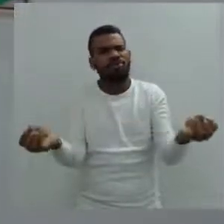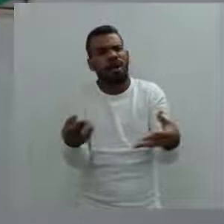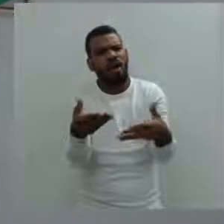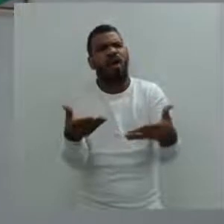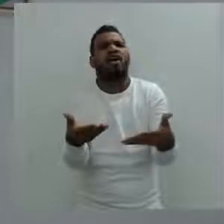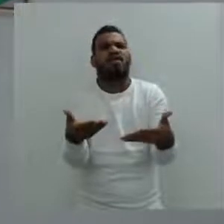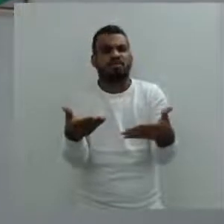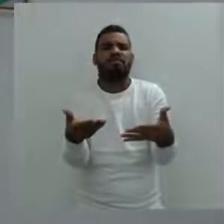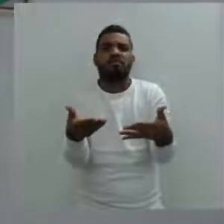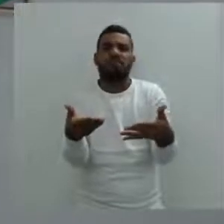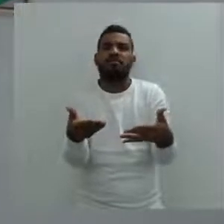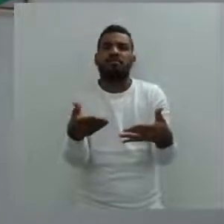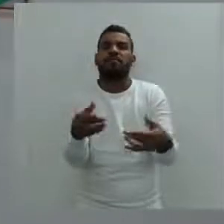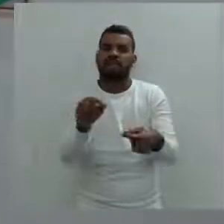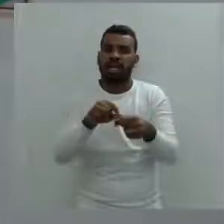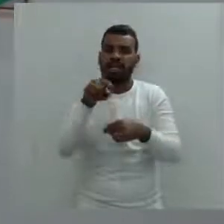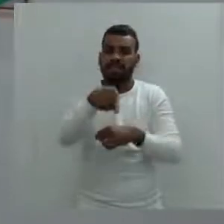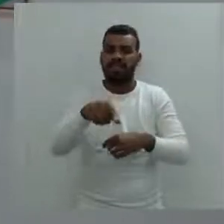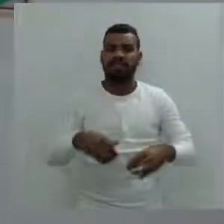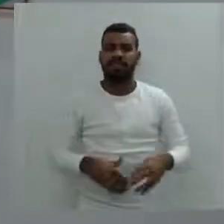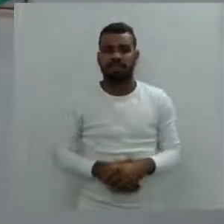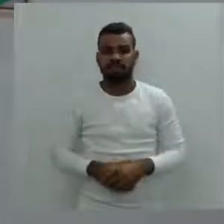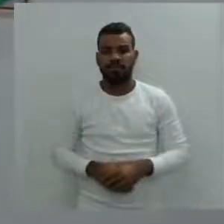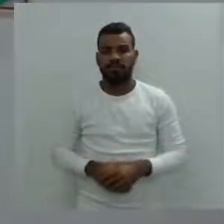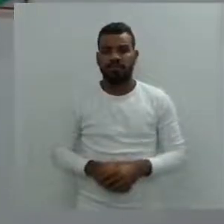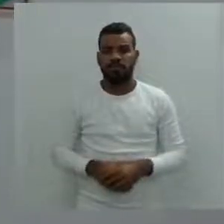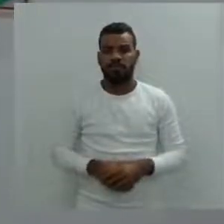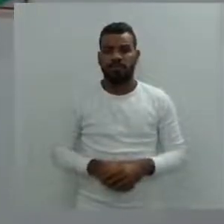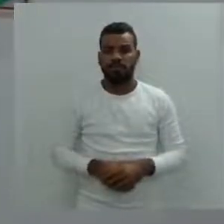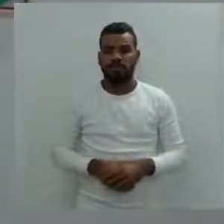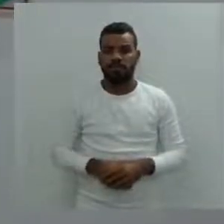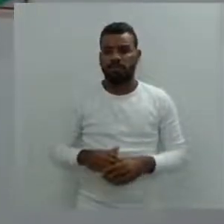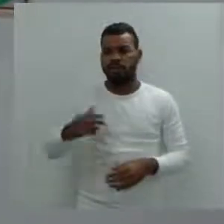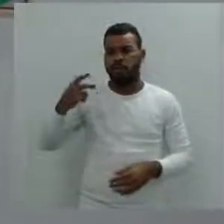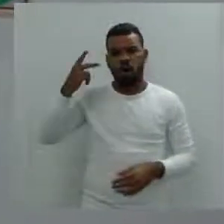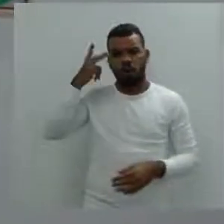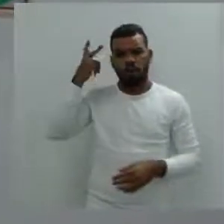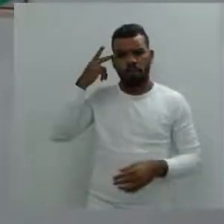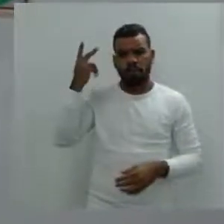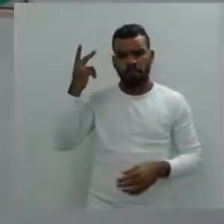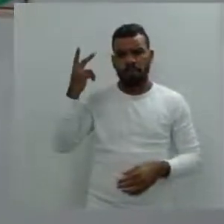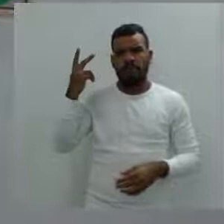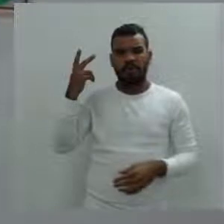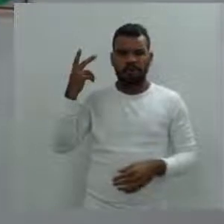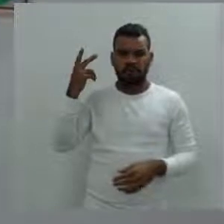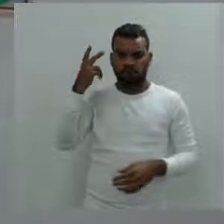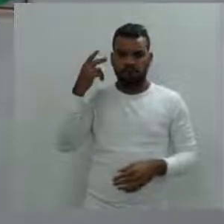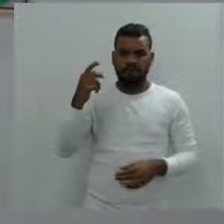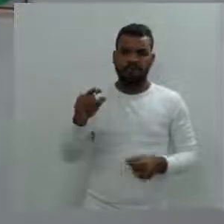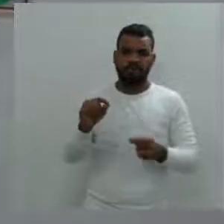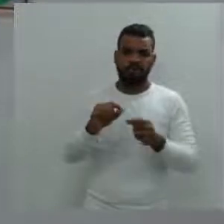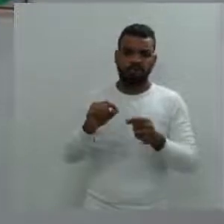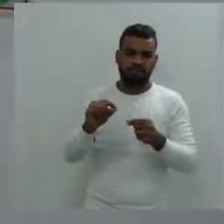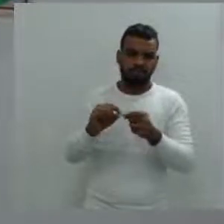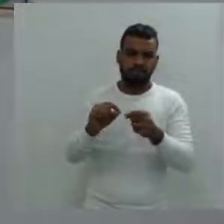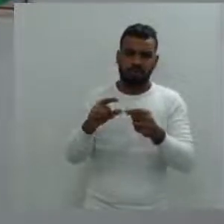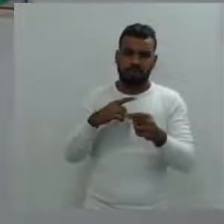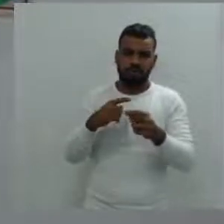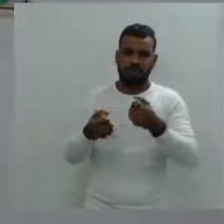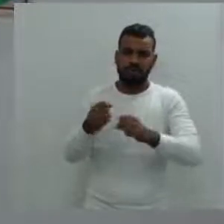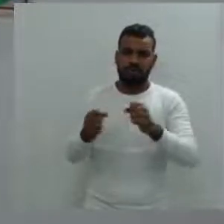mesmo. Ela faz isso, né? É muito comum, né, a gente ter uma indústria que ela está